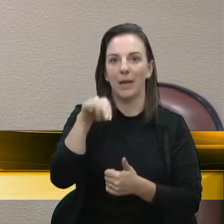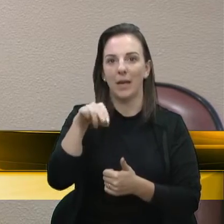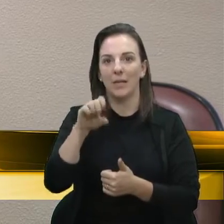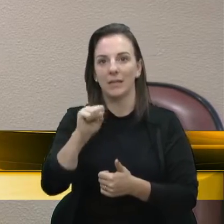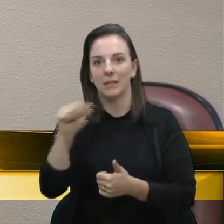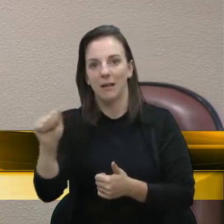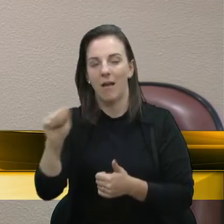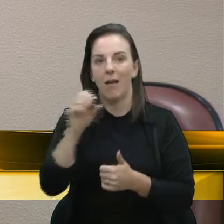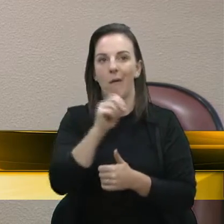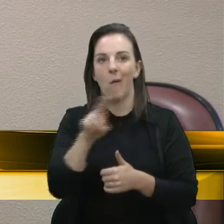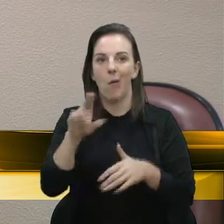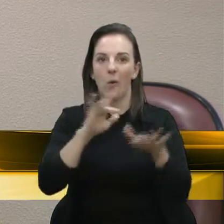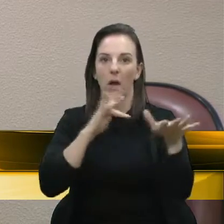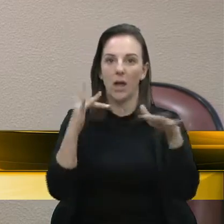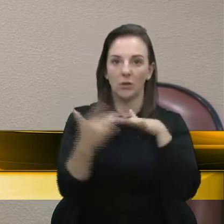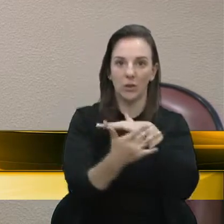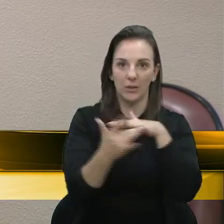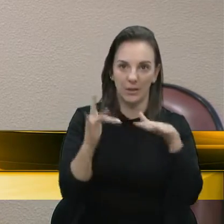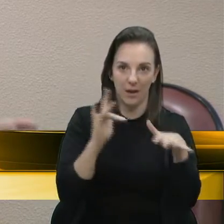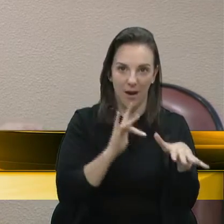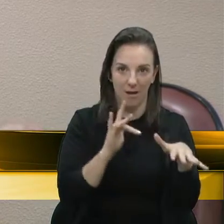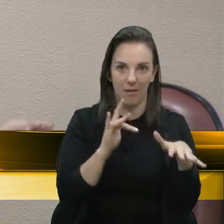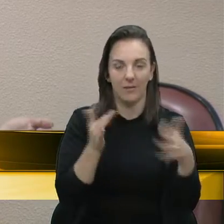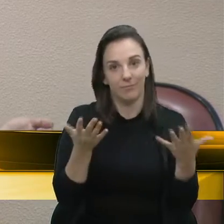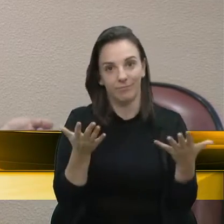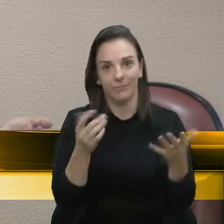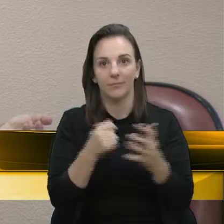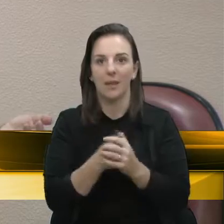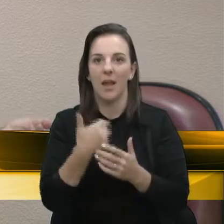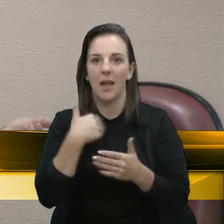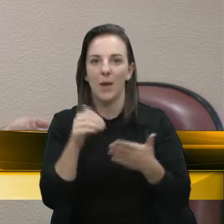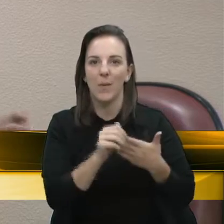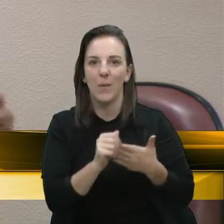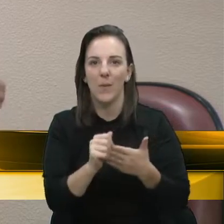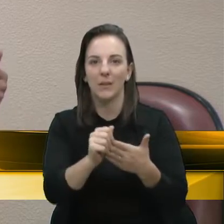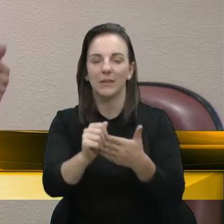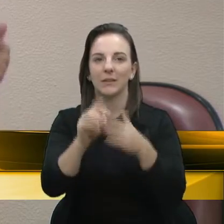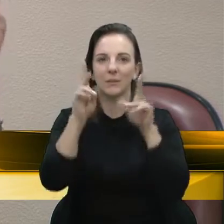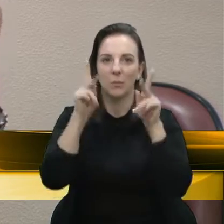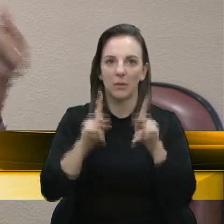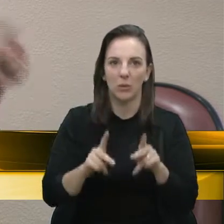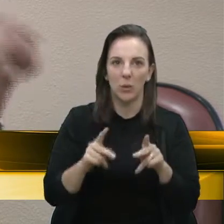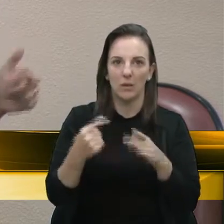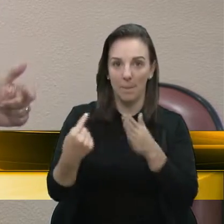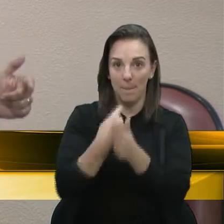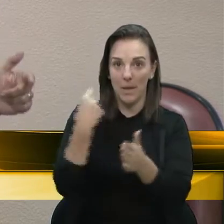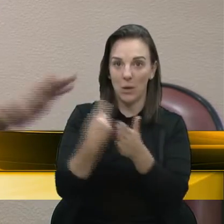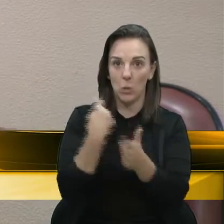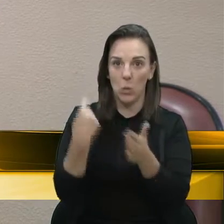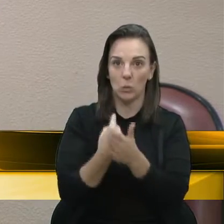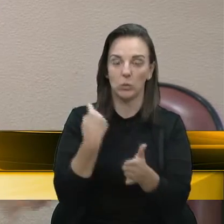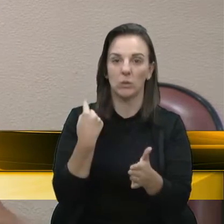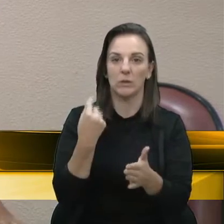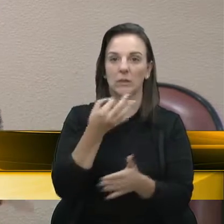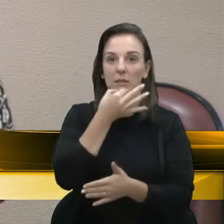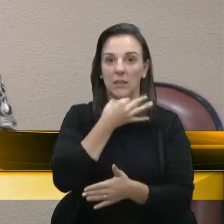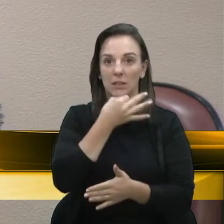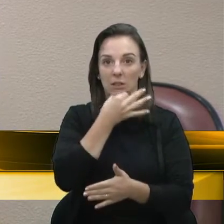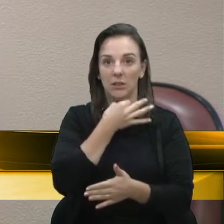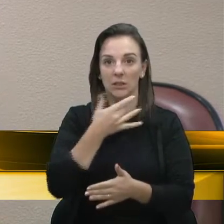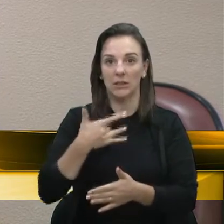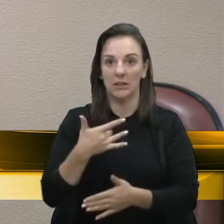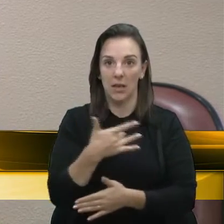sabe. Então, eu tenho orientado as pessoas que me questionam, presidente, que Saúde Caxias do Sul, por exemplo, é